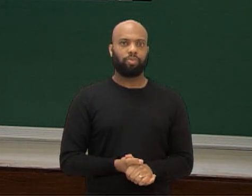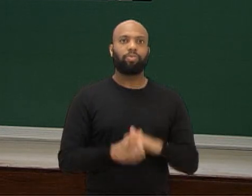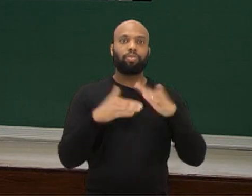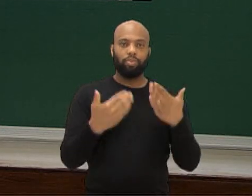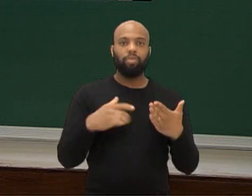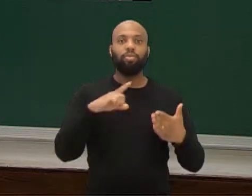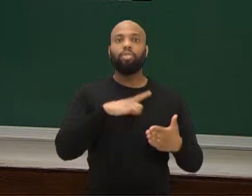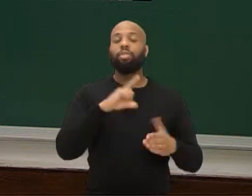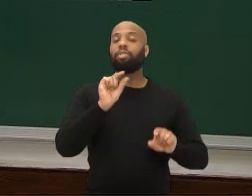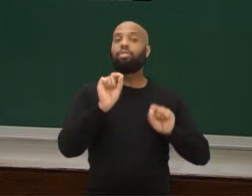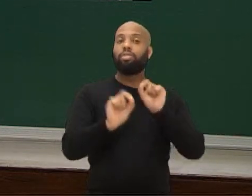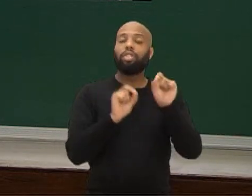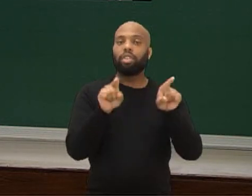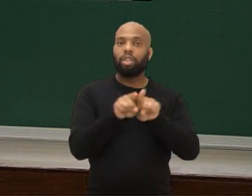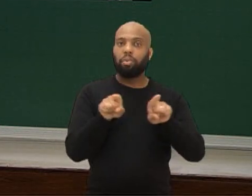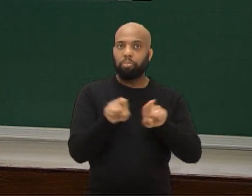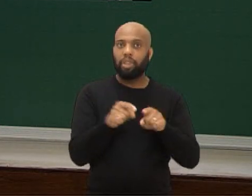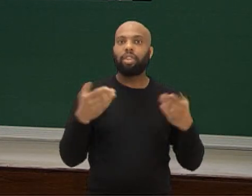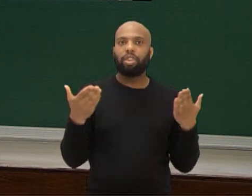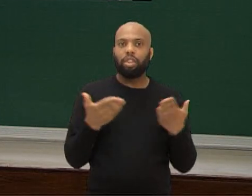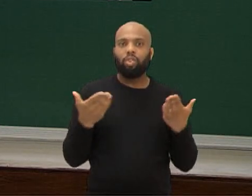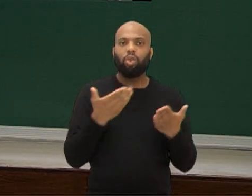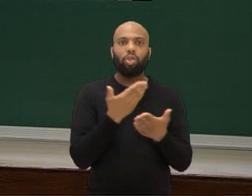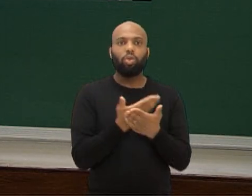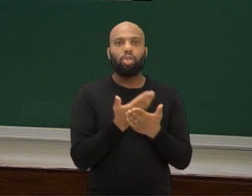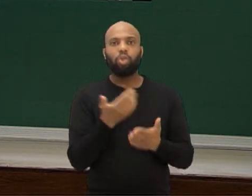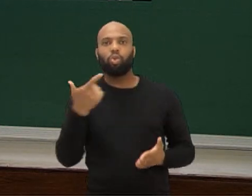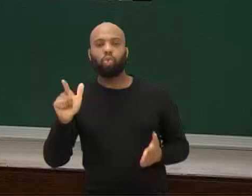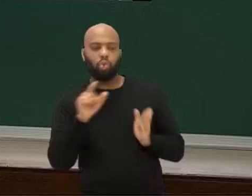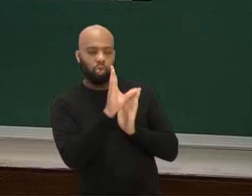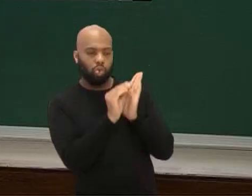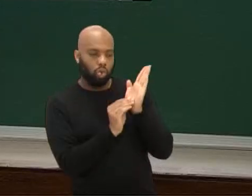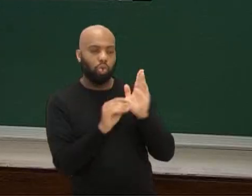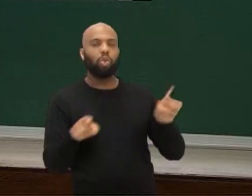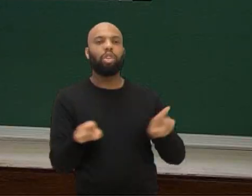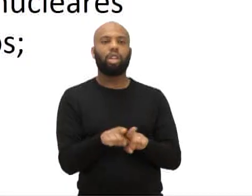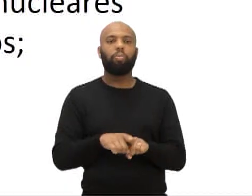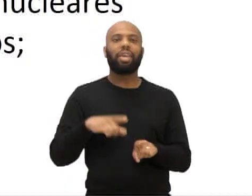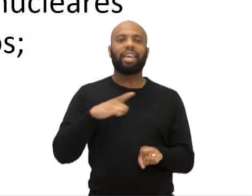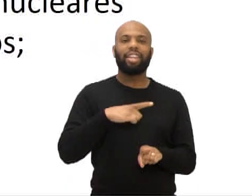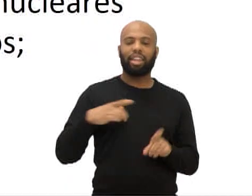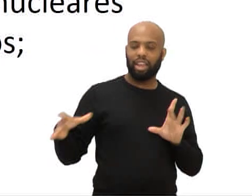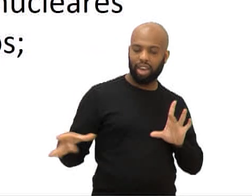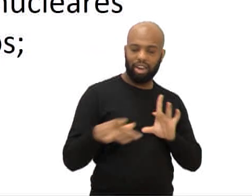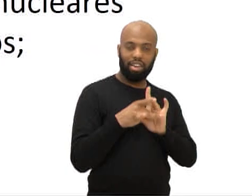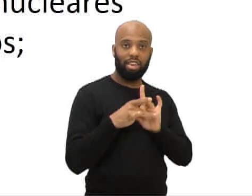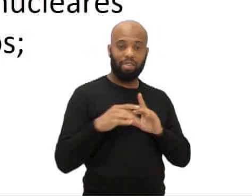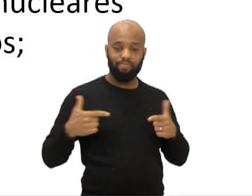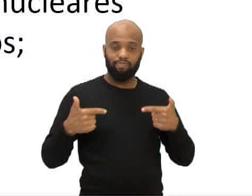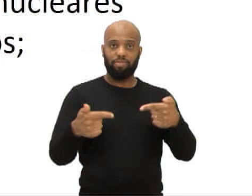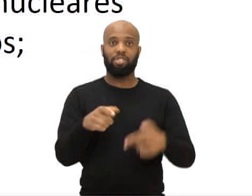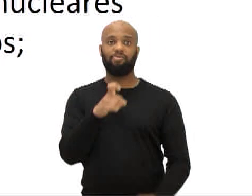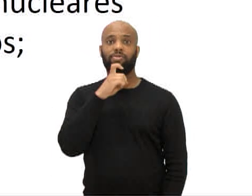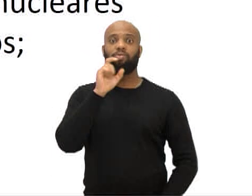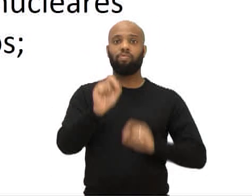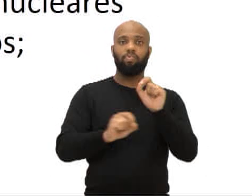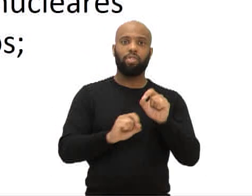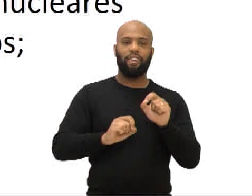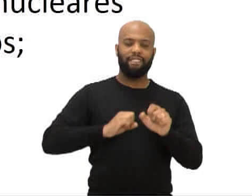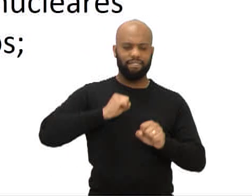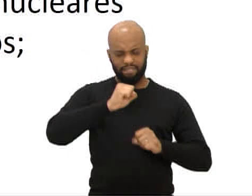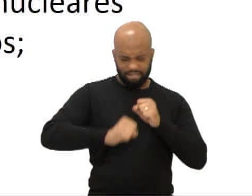Nós vamos ver agora um outro conteúdo que envolve a Guerra Fria, que é a corrida